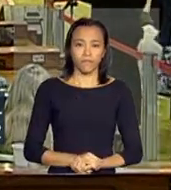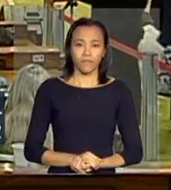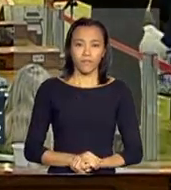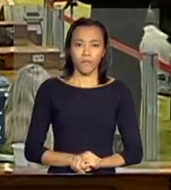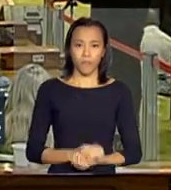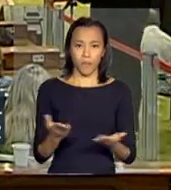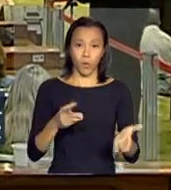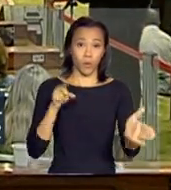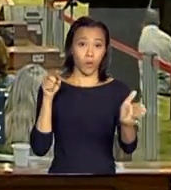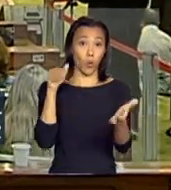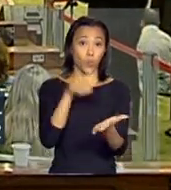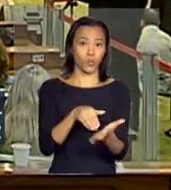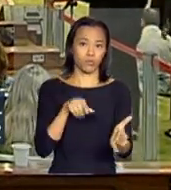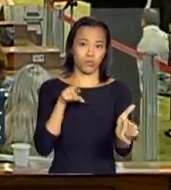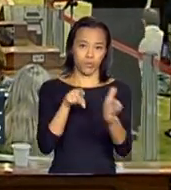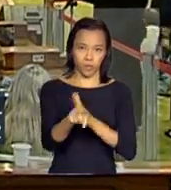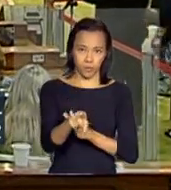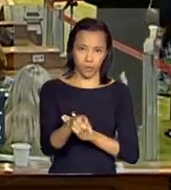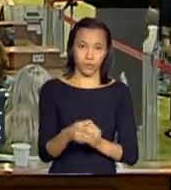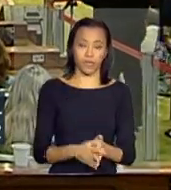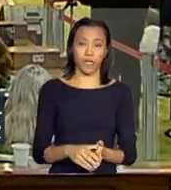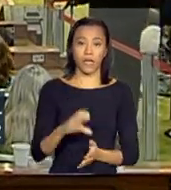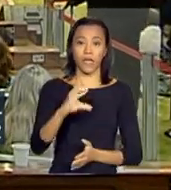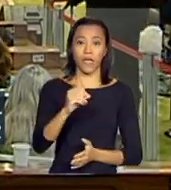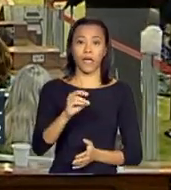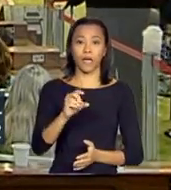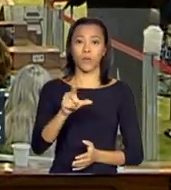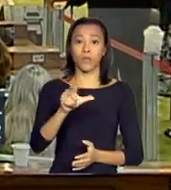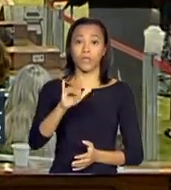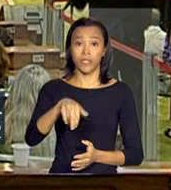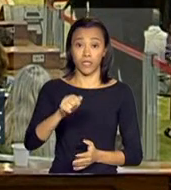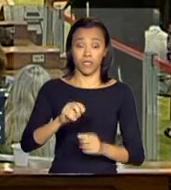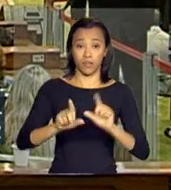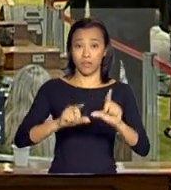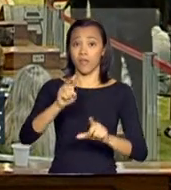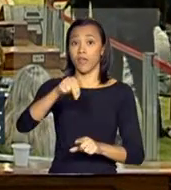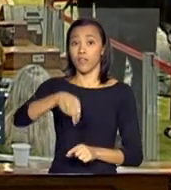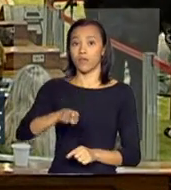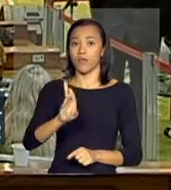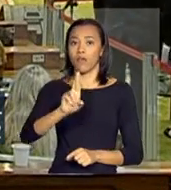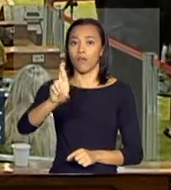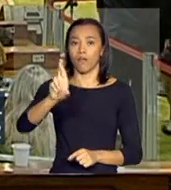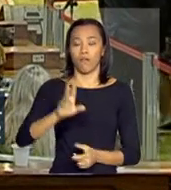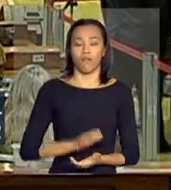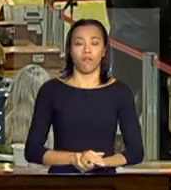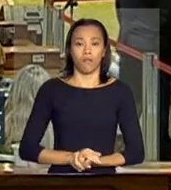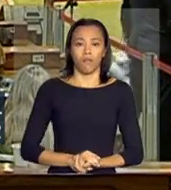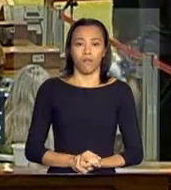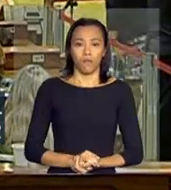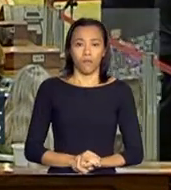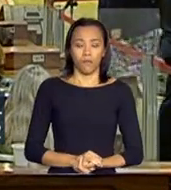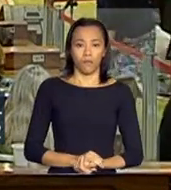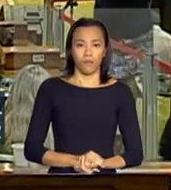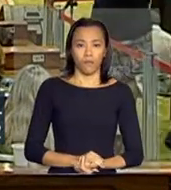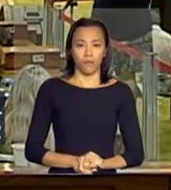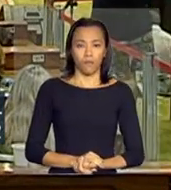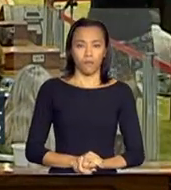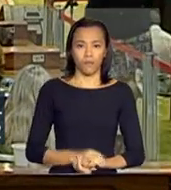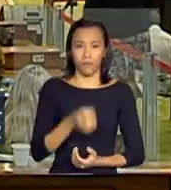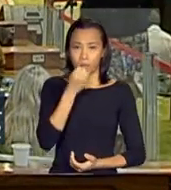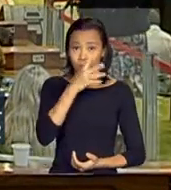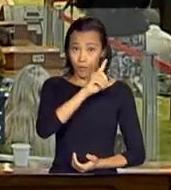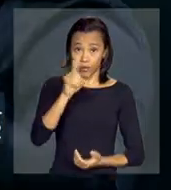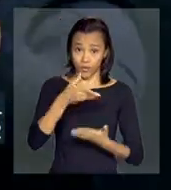Pergunta agora, a última inscrita, Carolina Monteiro, da TV NBR e Voz do Brasil. Okay. Bom